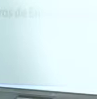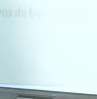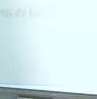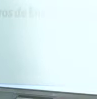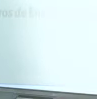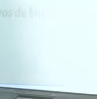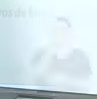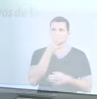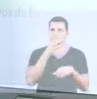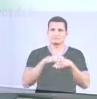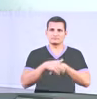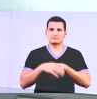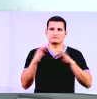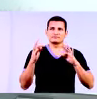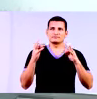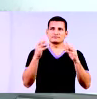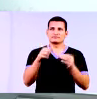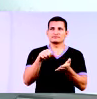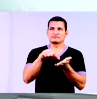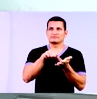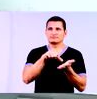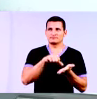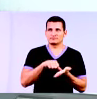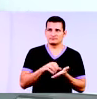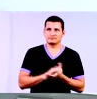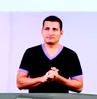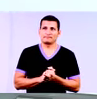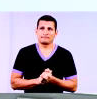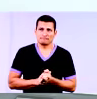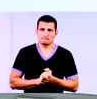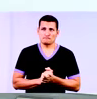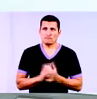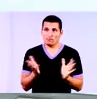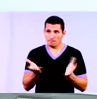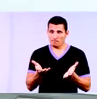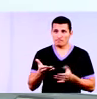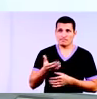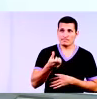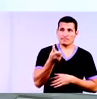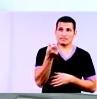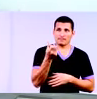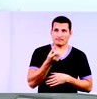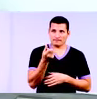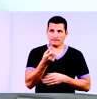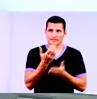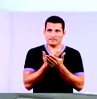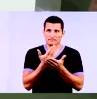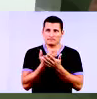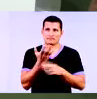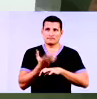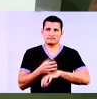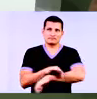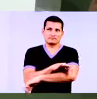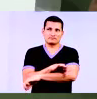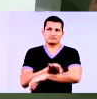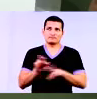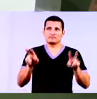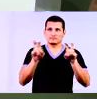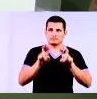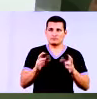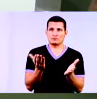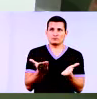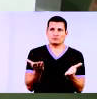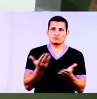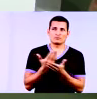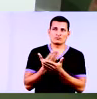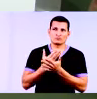Olá, muito boa noite a todos os polos. Esta aqui é a nossa sexta aula da disciplina Arquitetura de Computadores. Estou aqui com o professor Tiago e a aula de hoje é a aula de revisão